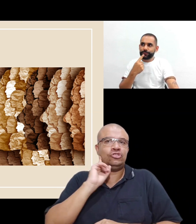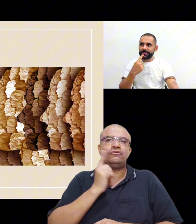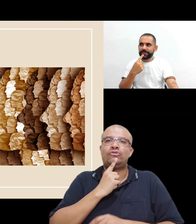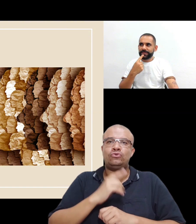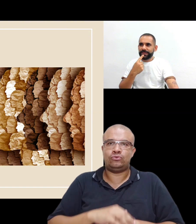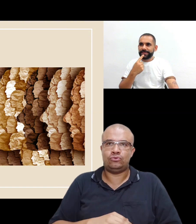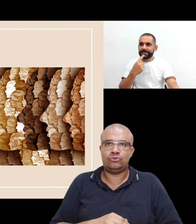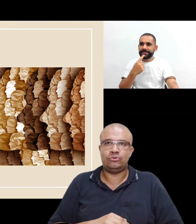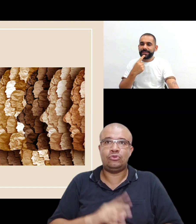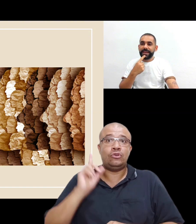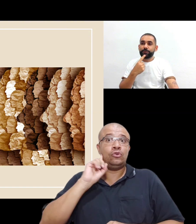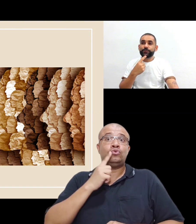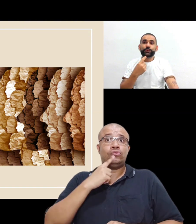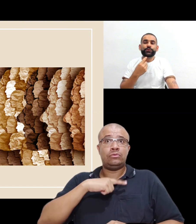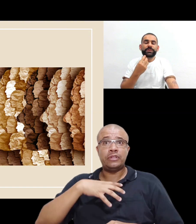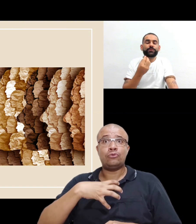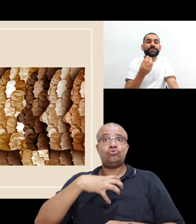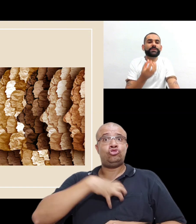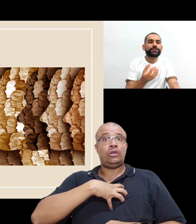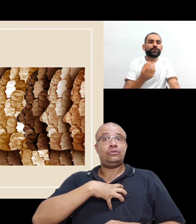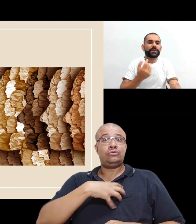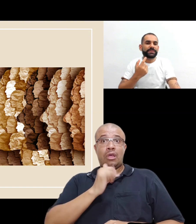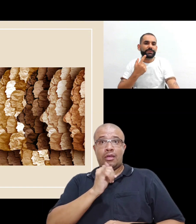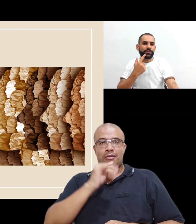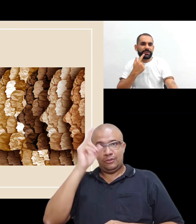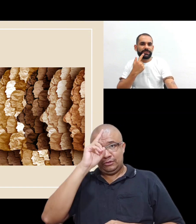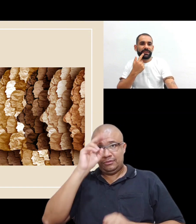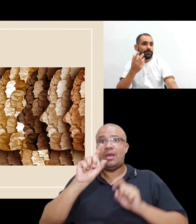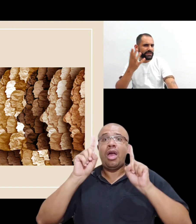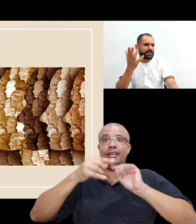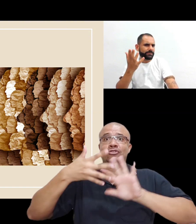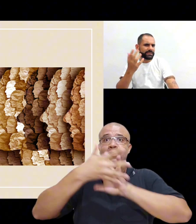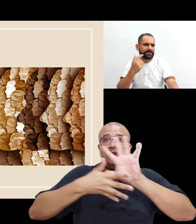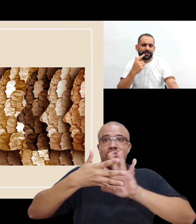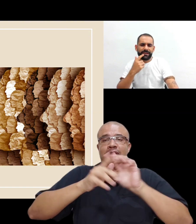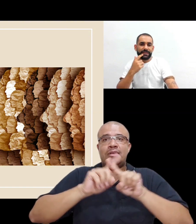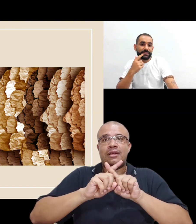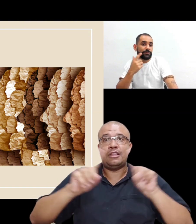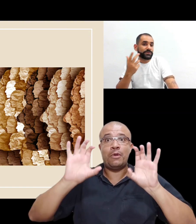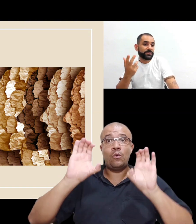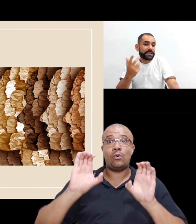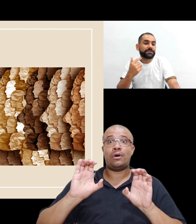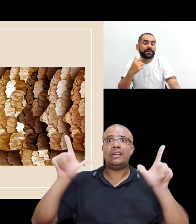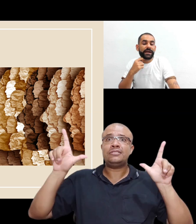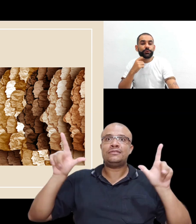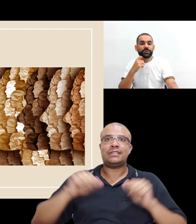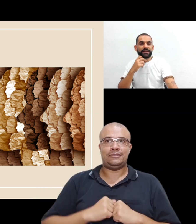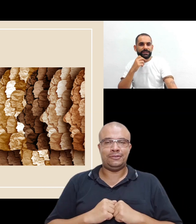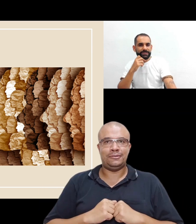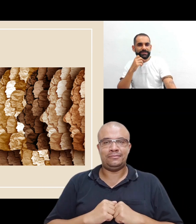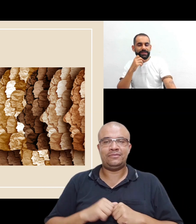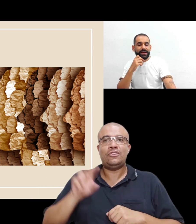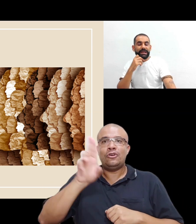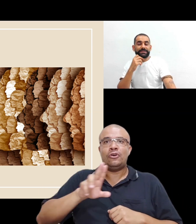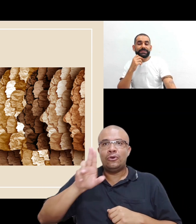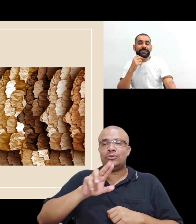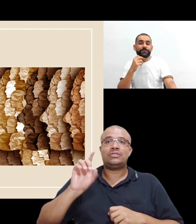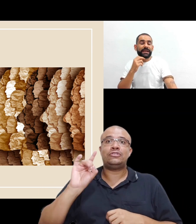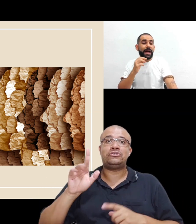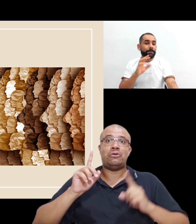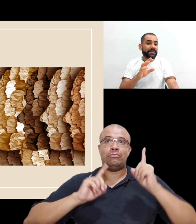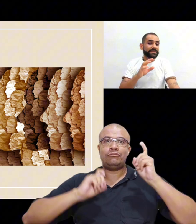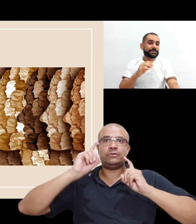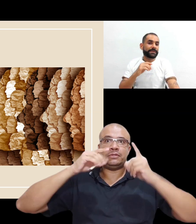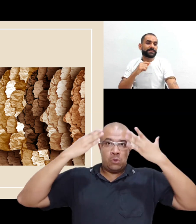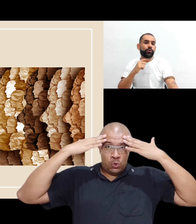narrativa surda. O surdo tem um jeito de contar uma história. Ele usa Libras. Às vezes ele usa um classificador da Libras. Às vezes ele